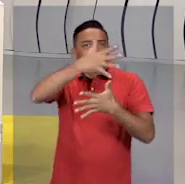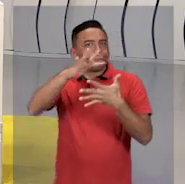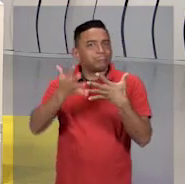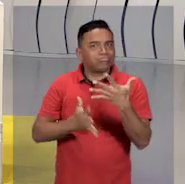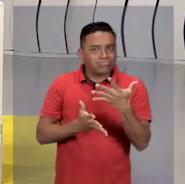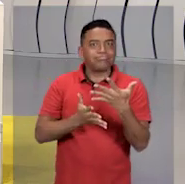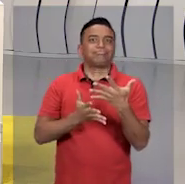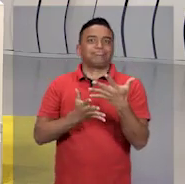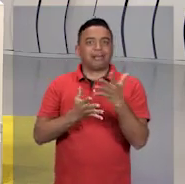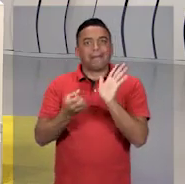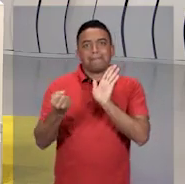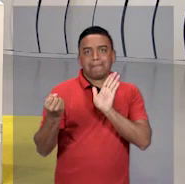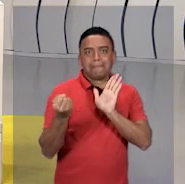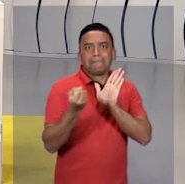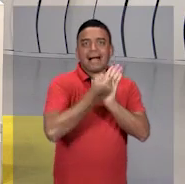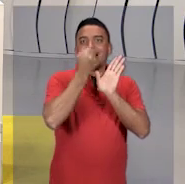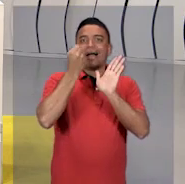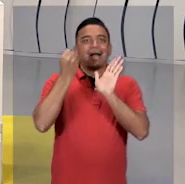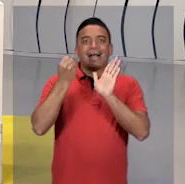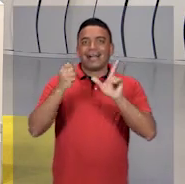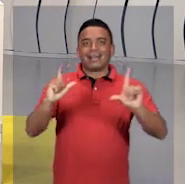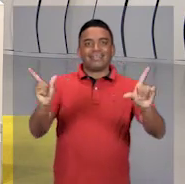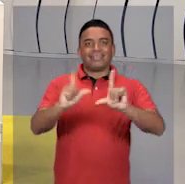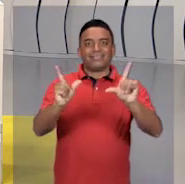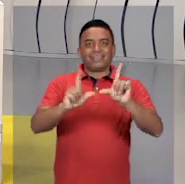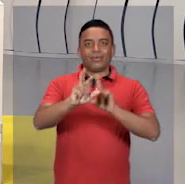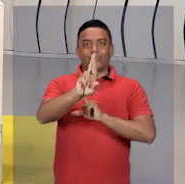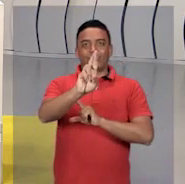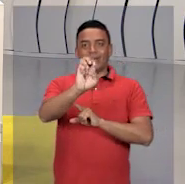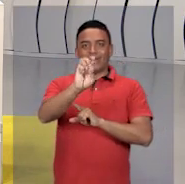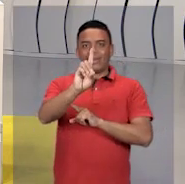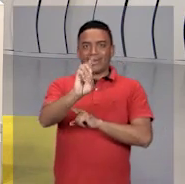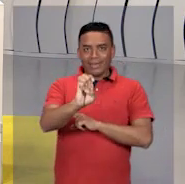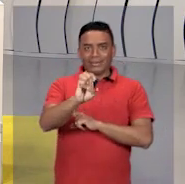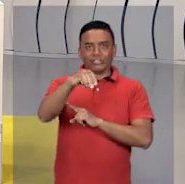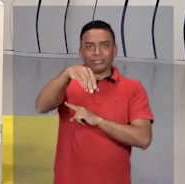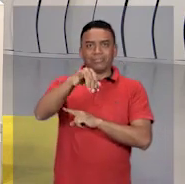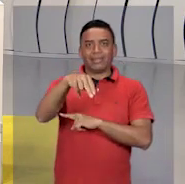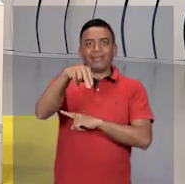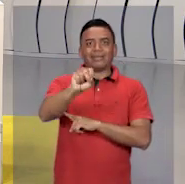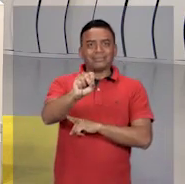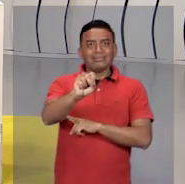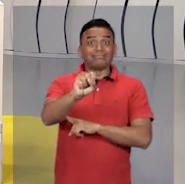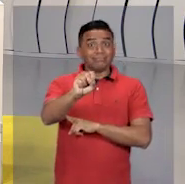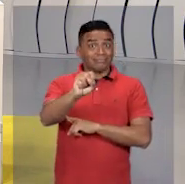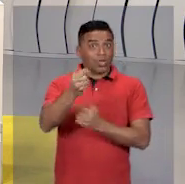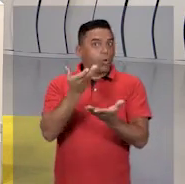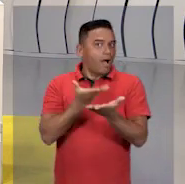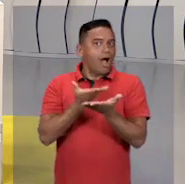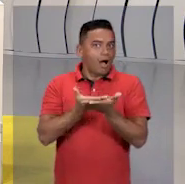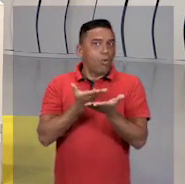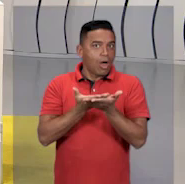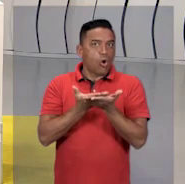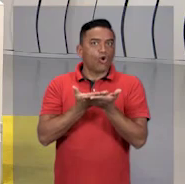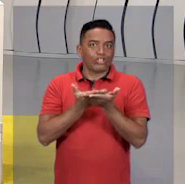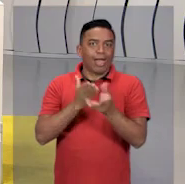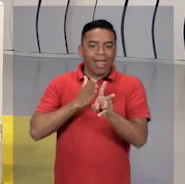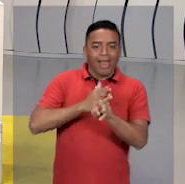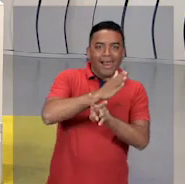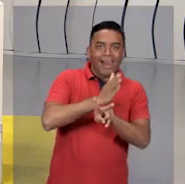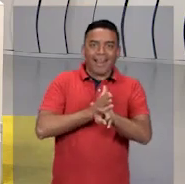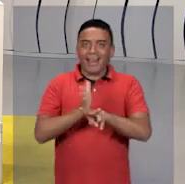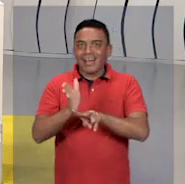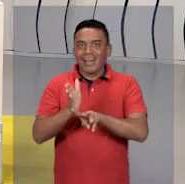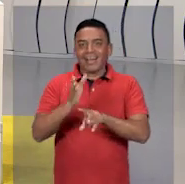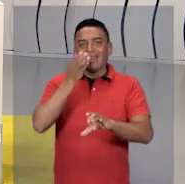a logomarca da TV onde a gente está. Então, essa aula hoje é um tipo de comunicação, é um